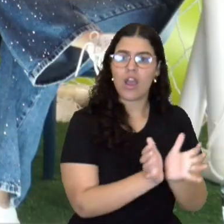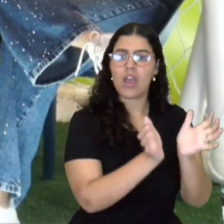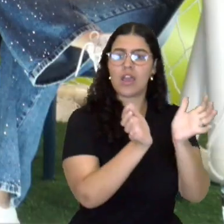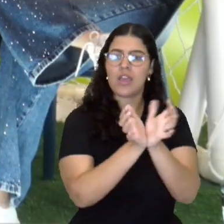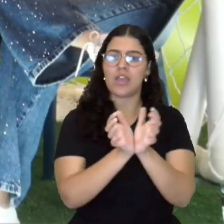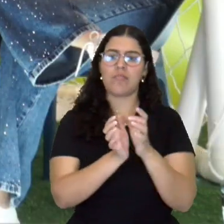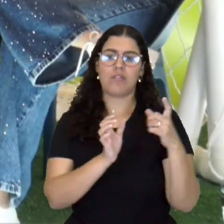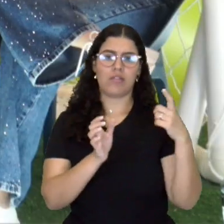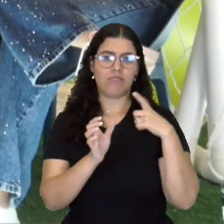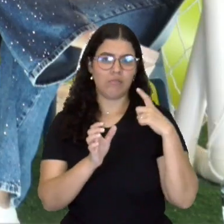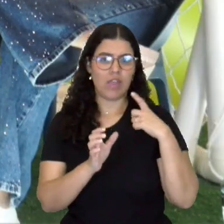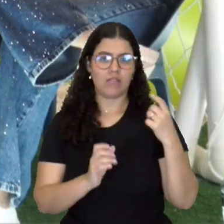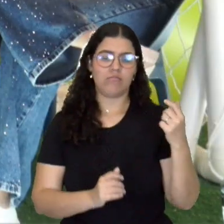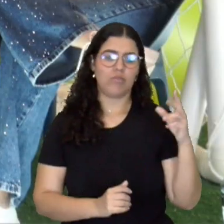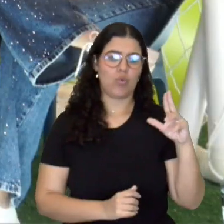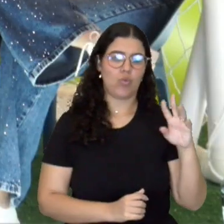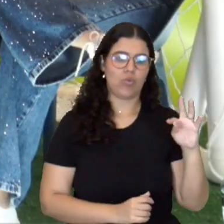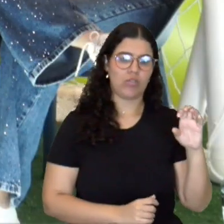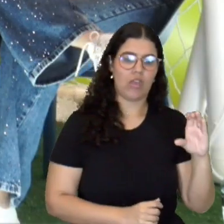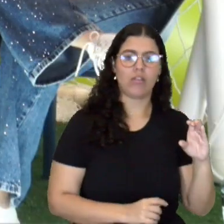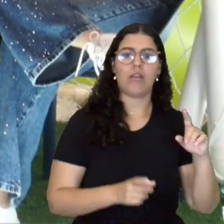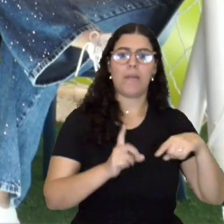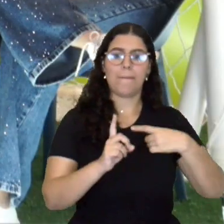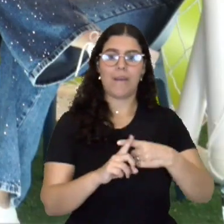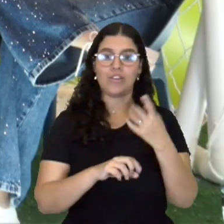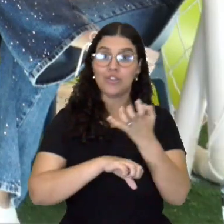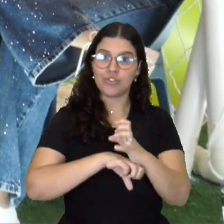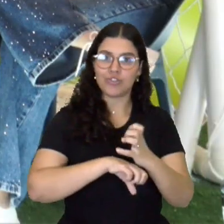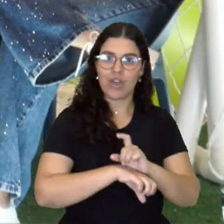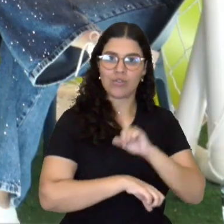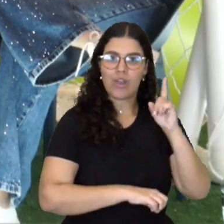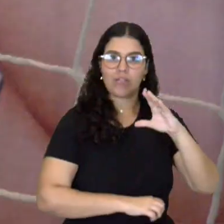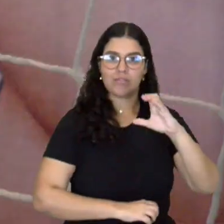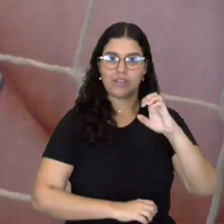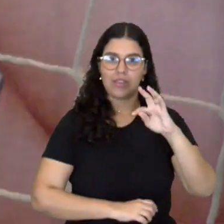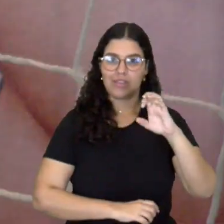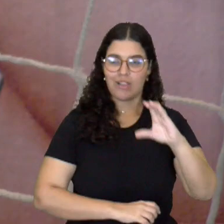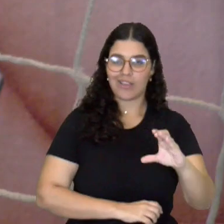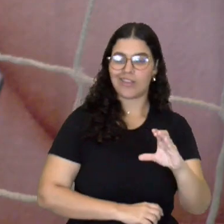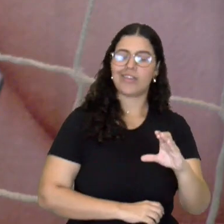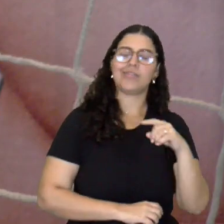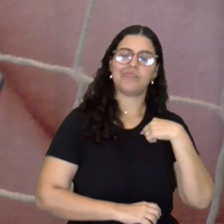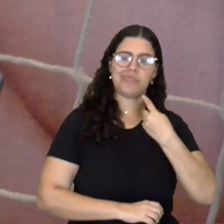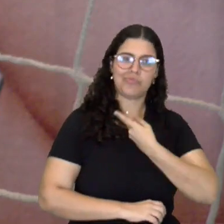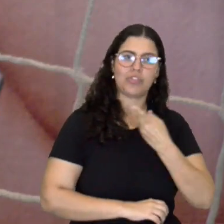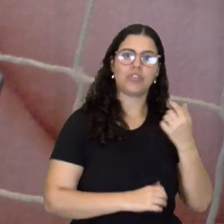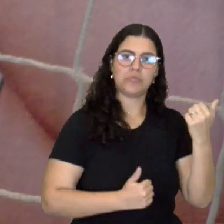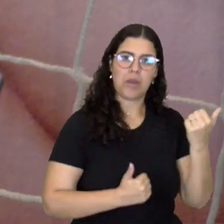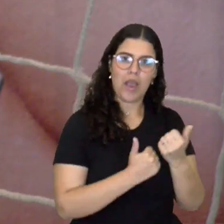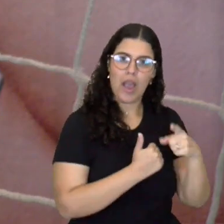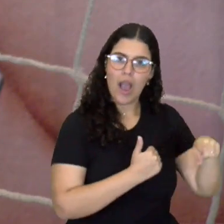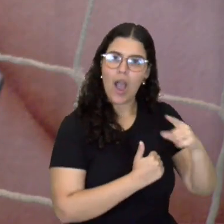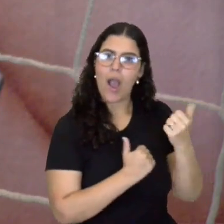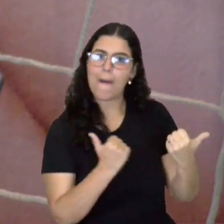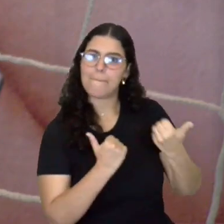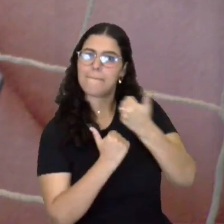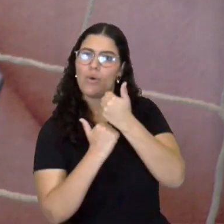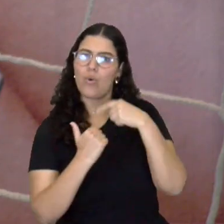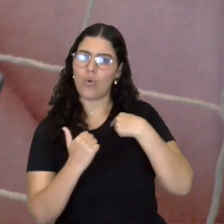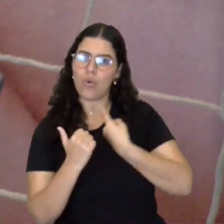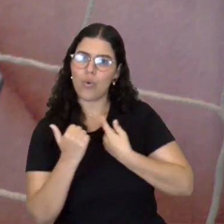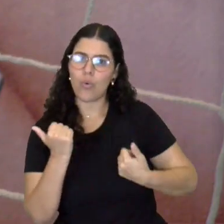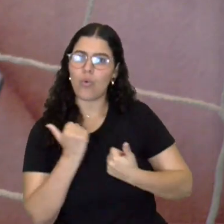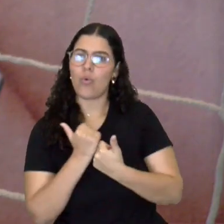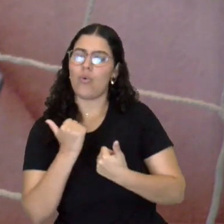CETEC, a gente tem tudo para conseguir trazer o aluno para cá em pé de igualdade, porque não sei se foi falado, mas a gente também